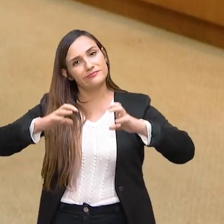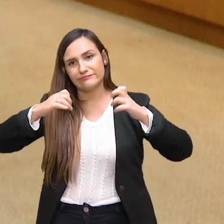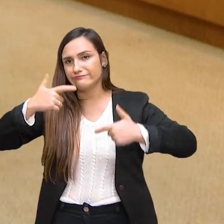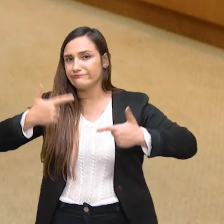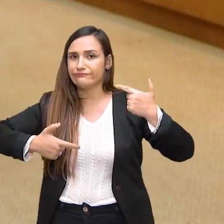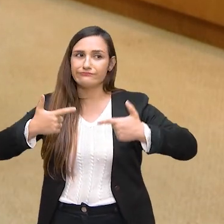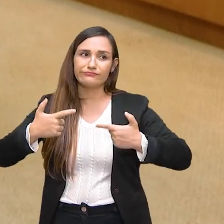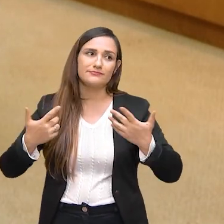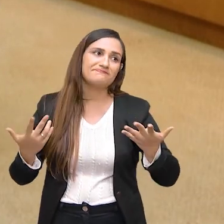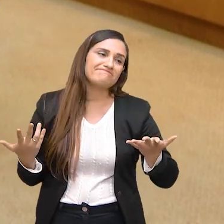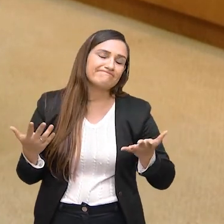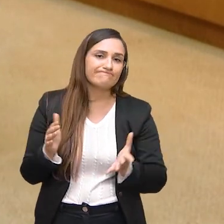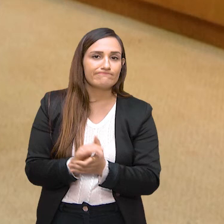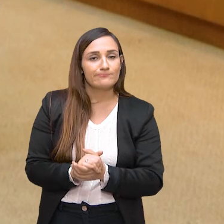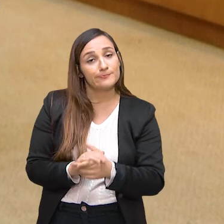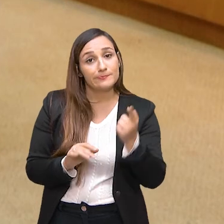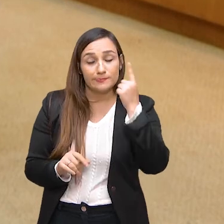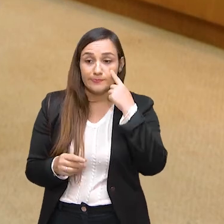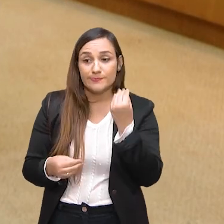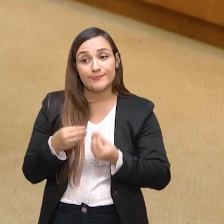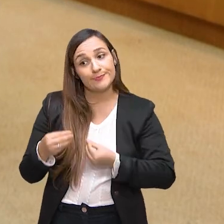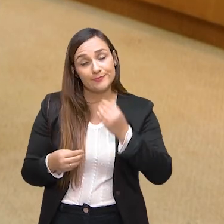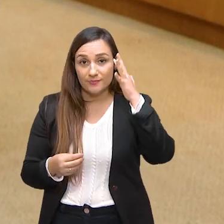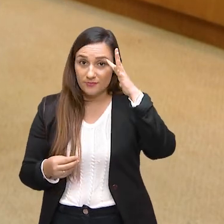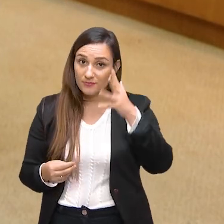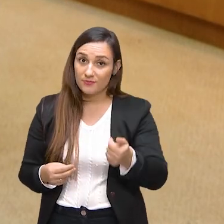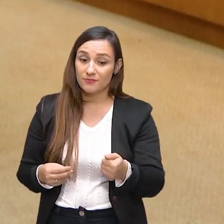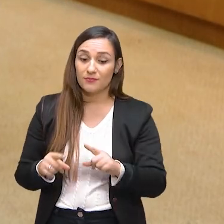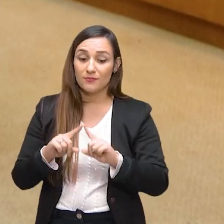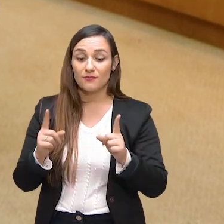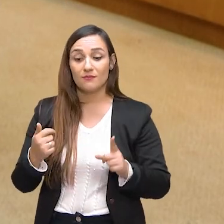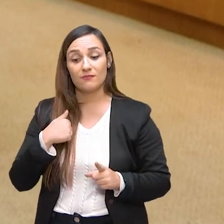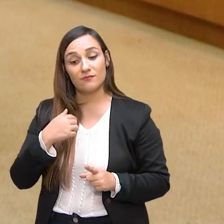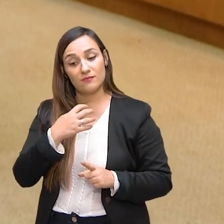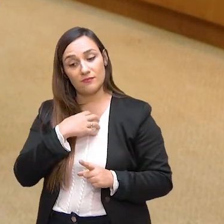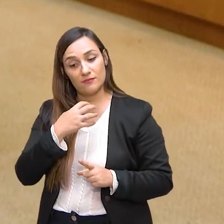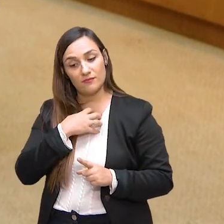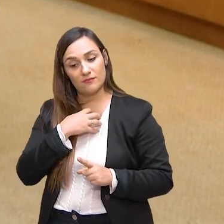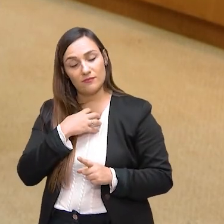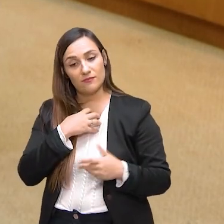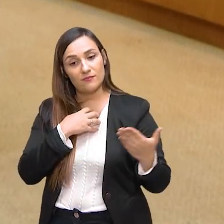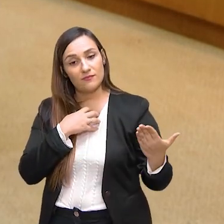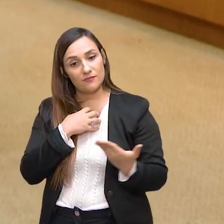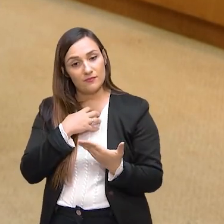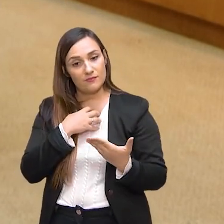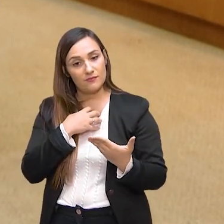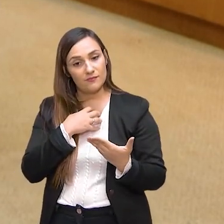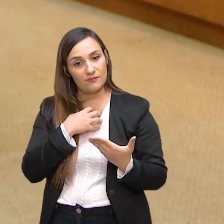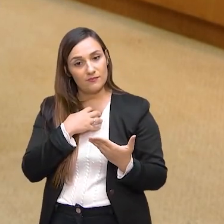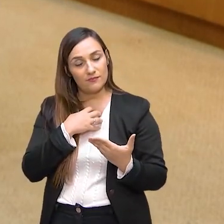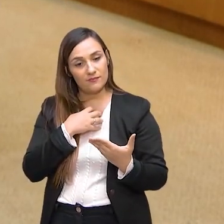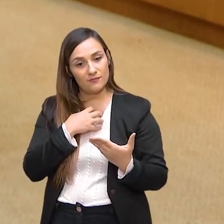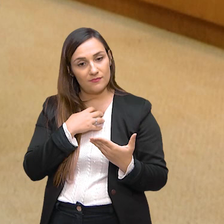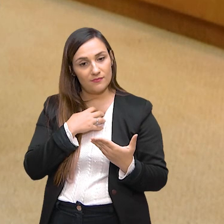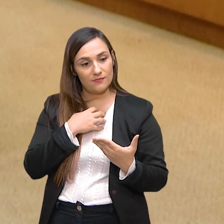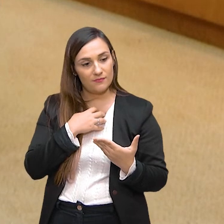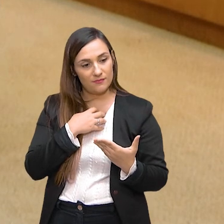hoje, infelizmente. Eu não sei o que leva a isso, a sensação que eu tenho que a